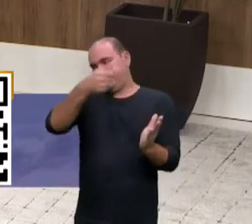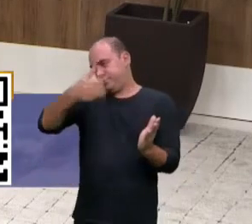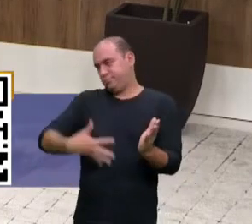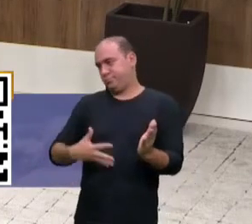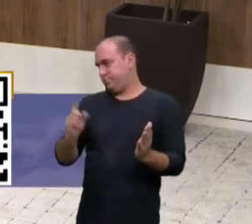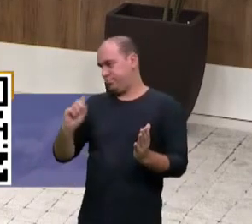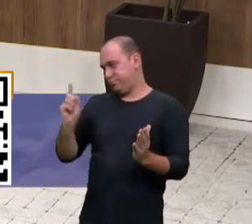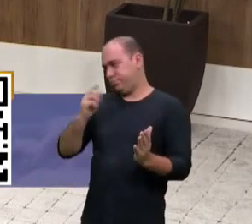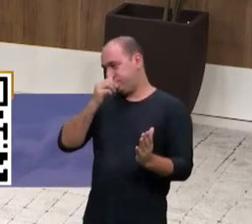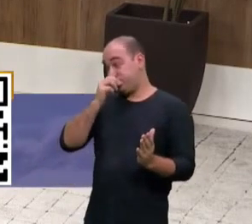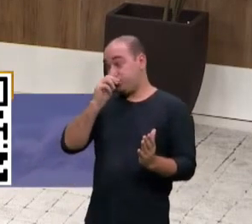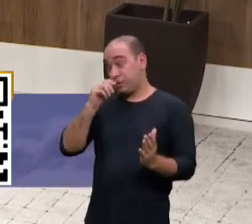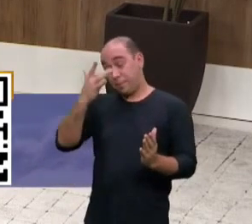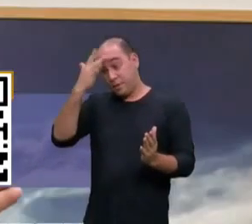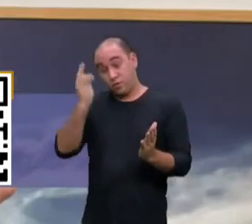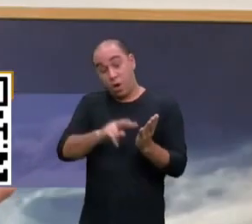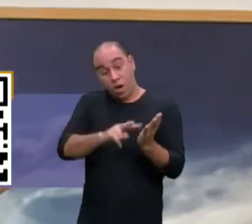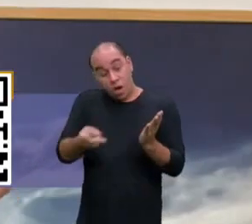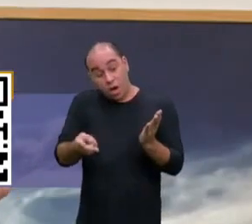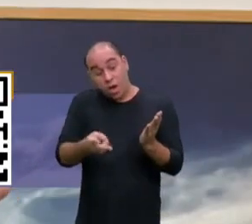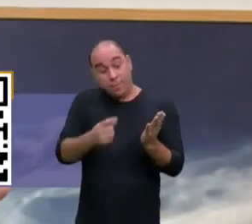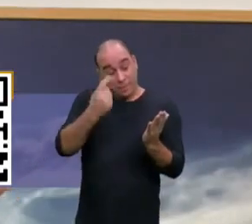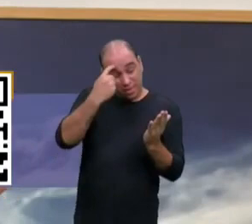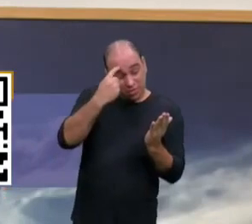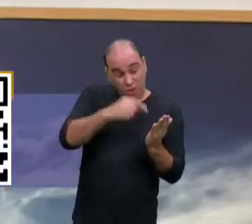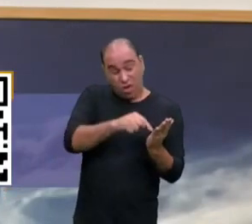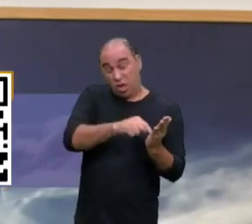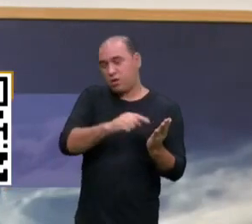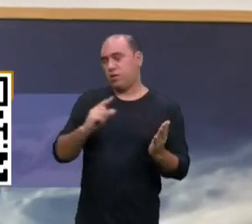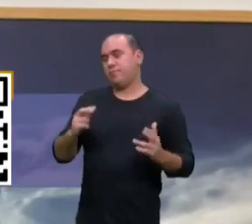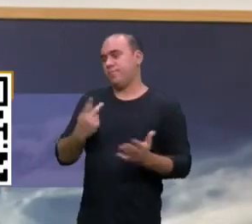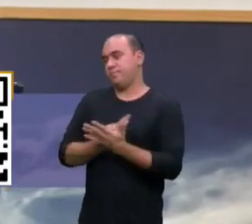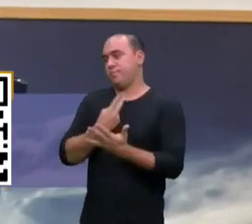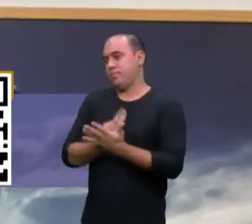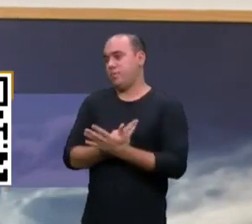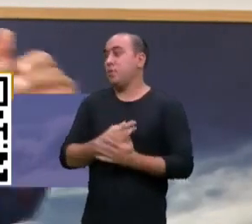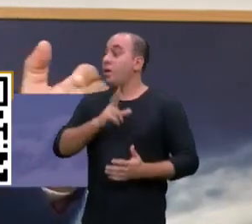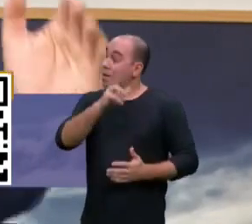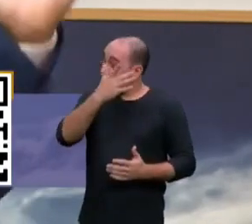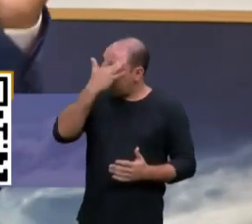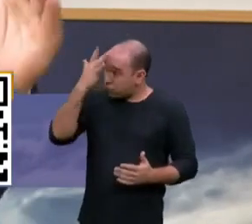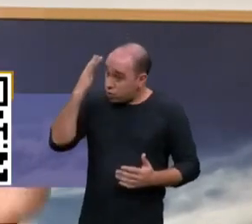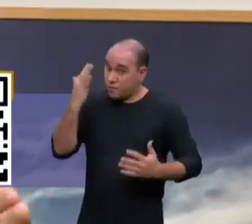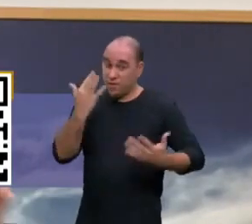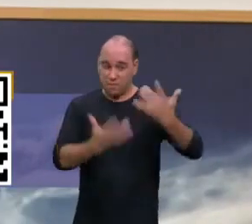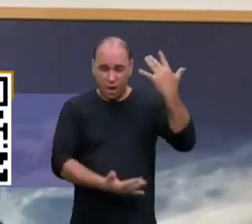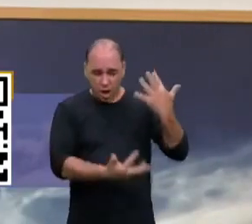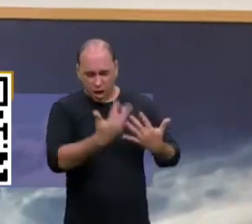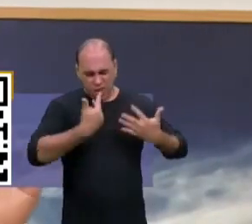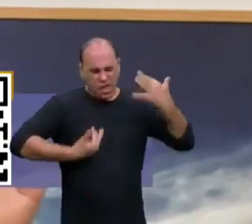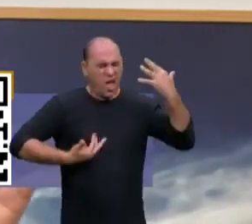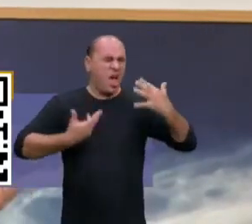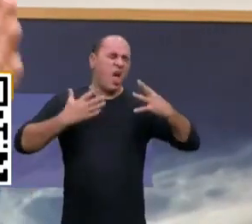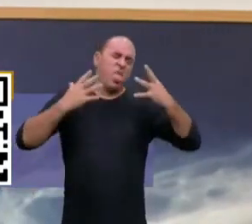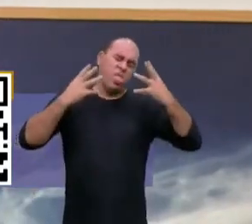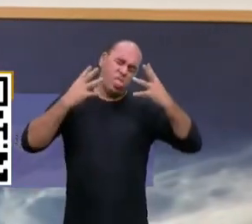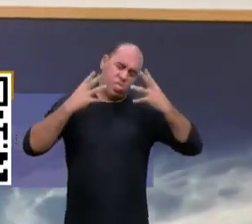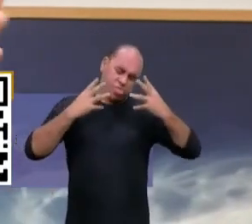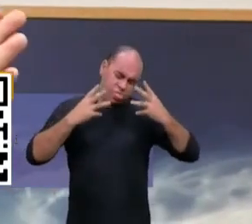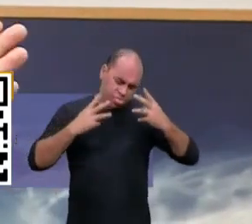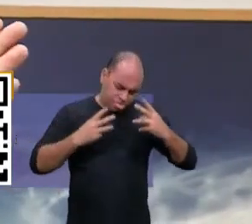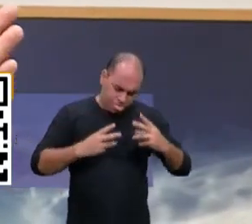biblicamente falando quando a pessoa for morta depois do milênio ela vai ser morta e vai acabar o fogo apaga